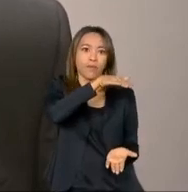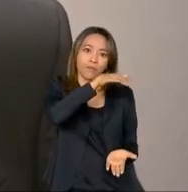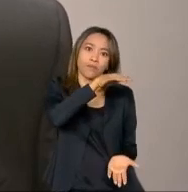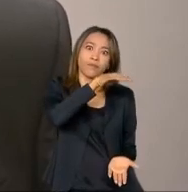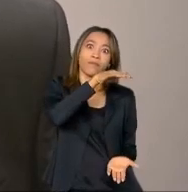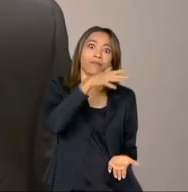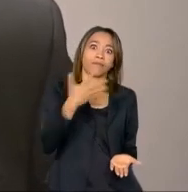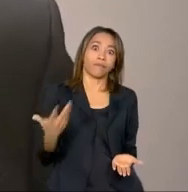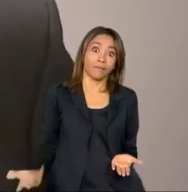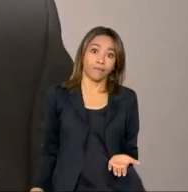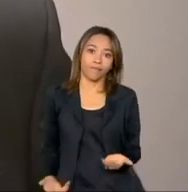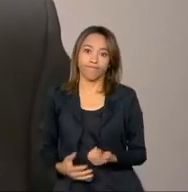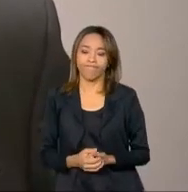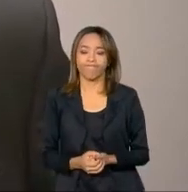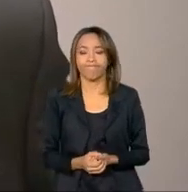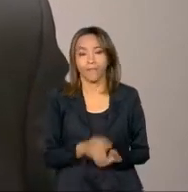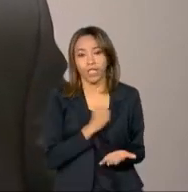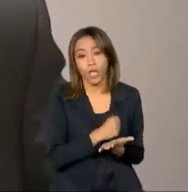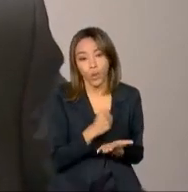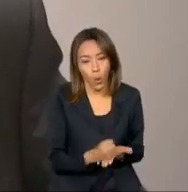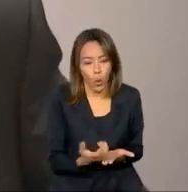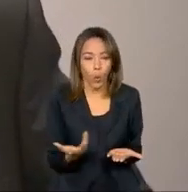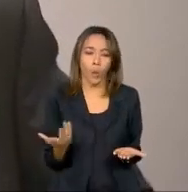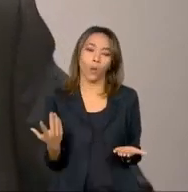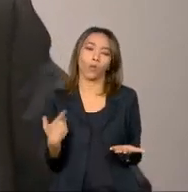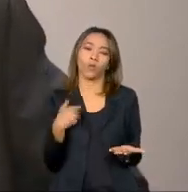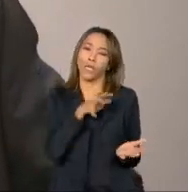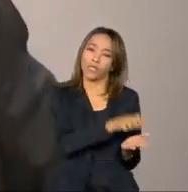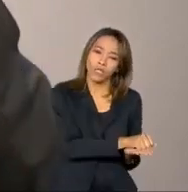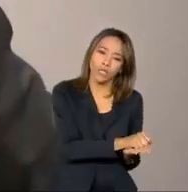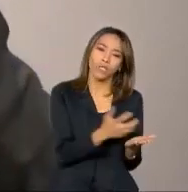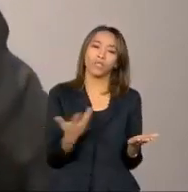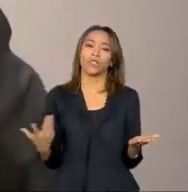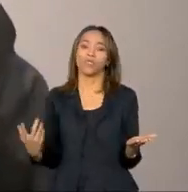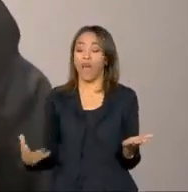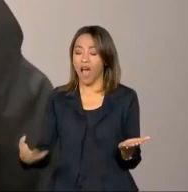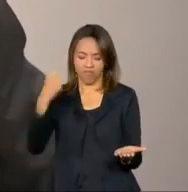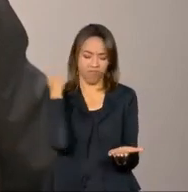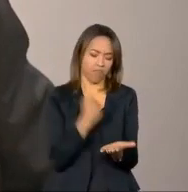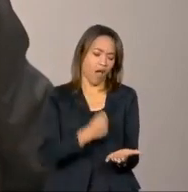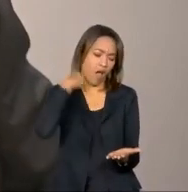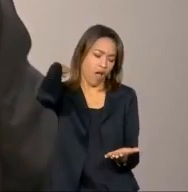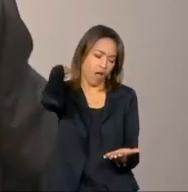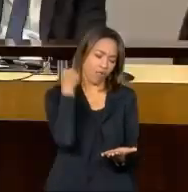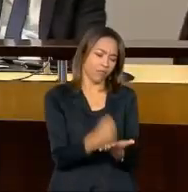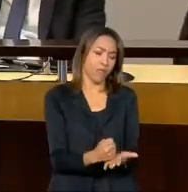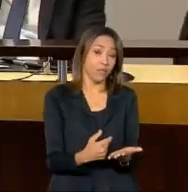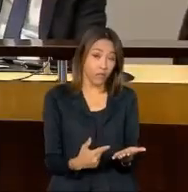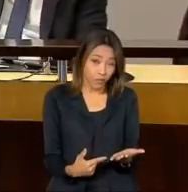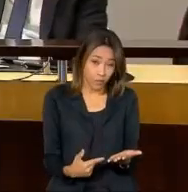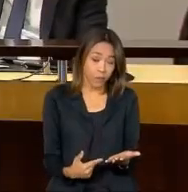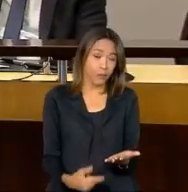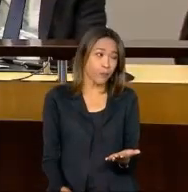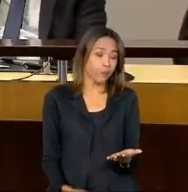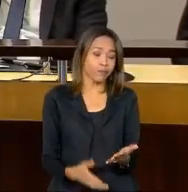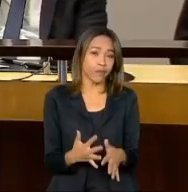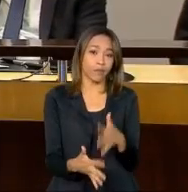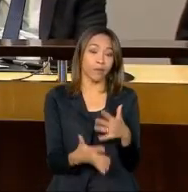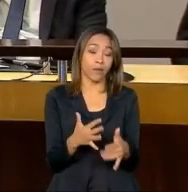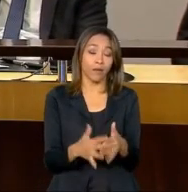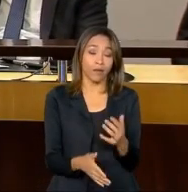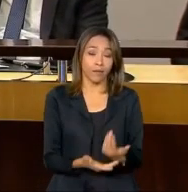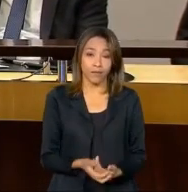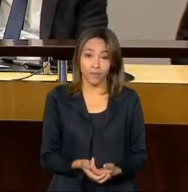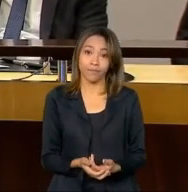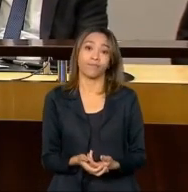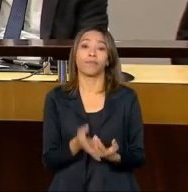de cartorial, de registro, carimbo, e é cara, atrapalha, incomoda.